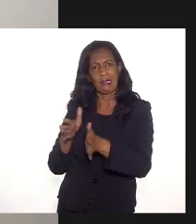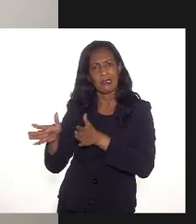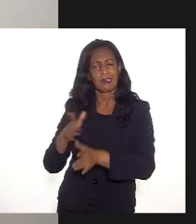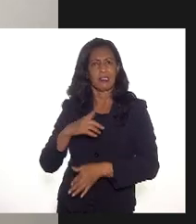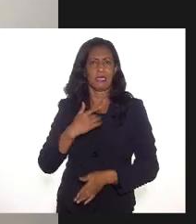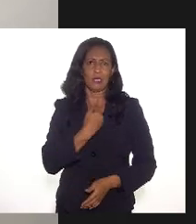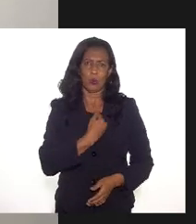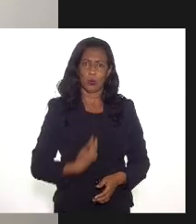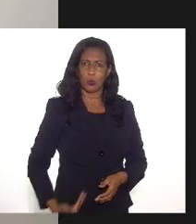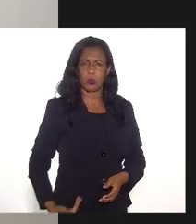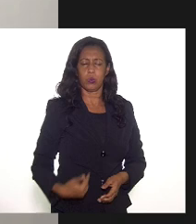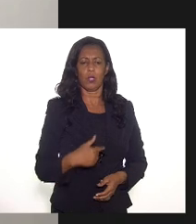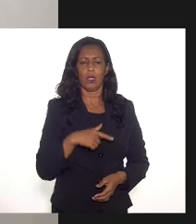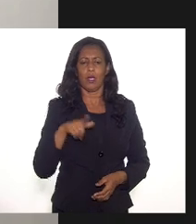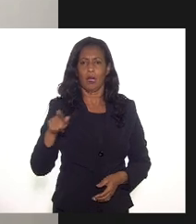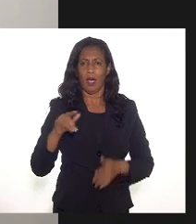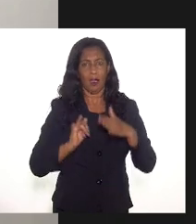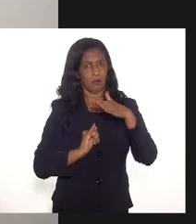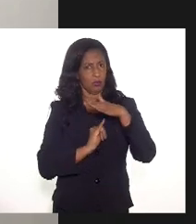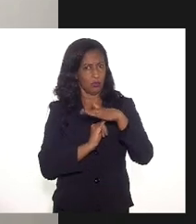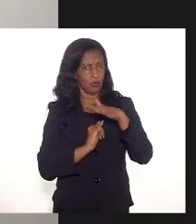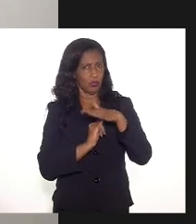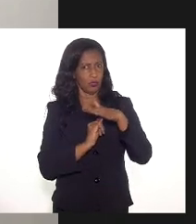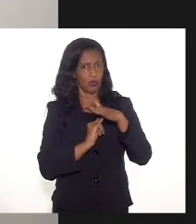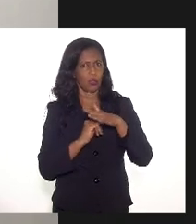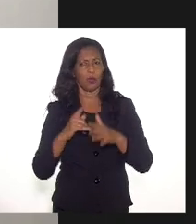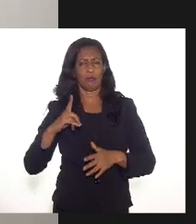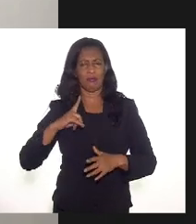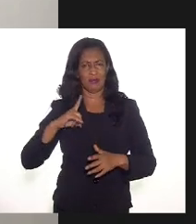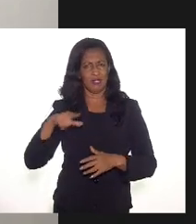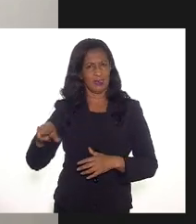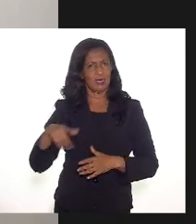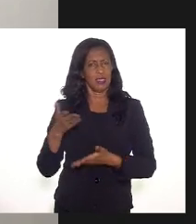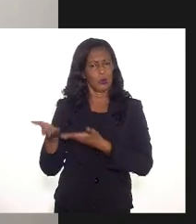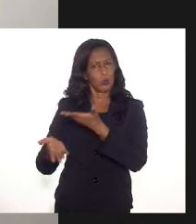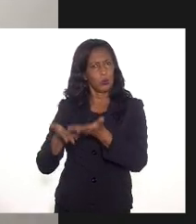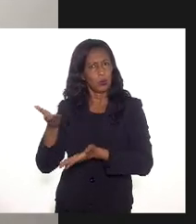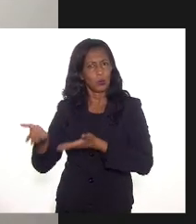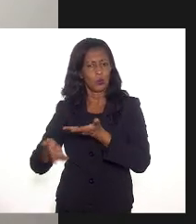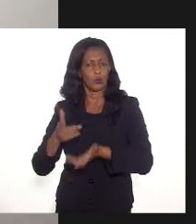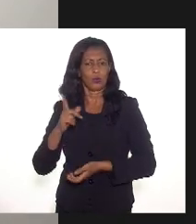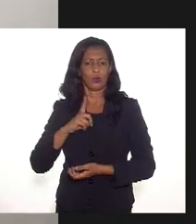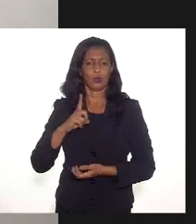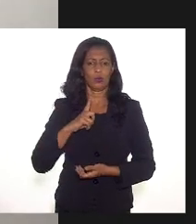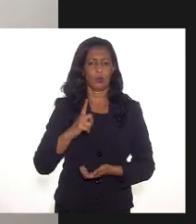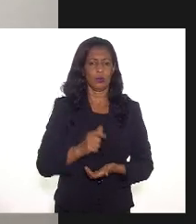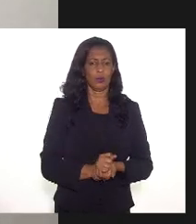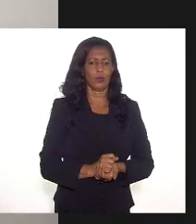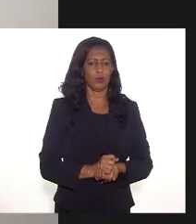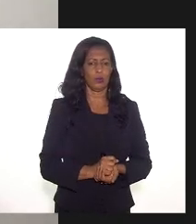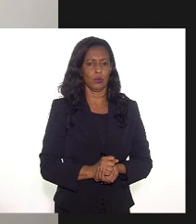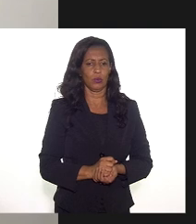públicas, a Fundação Leão XIII tem sim essa capilaridade e tem sim essa